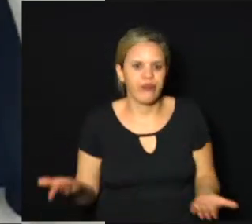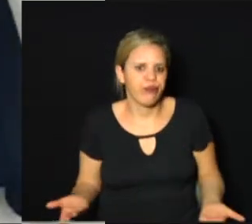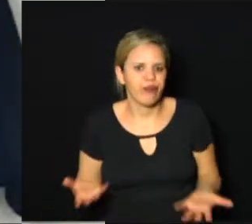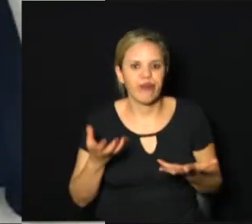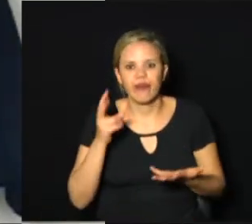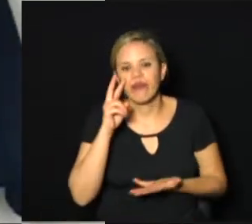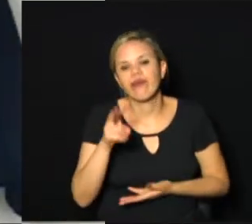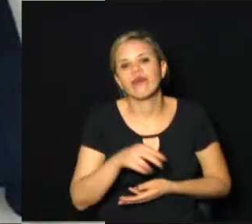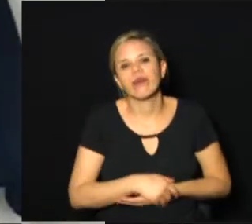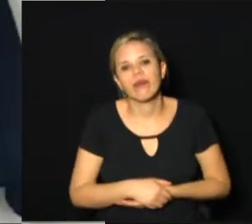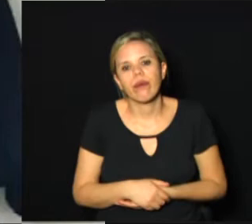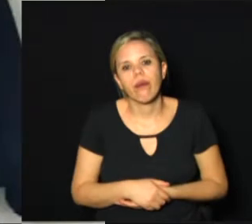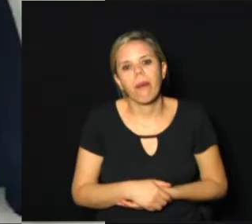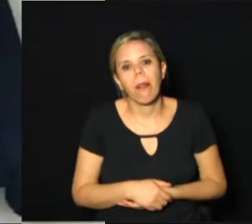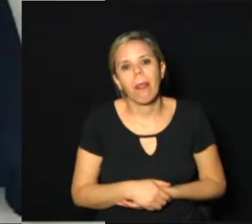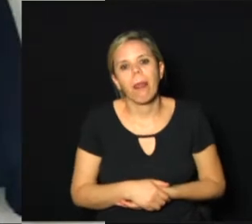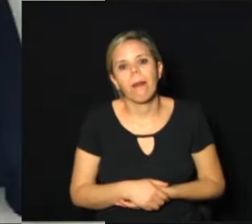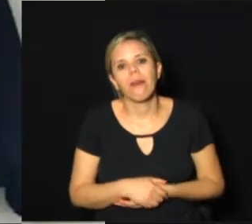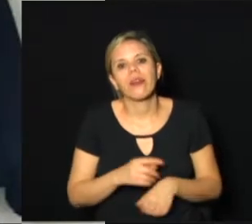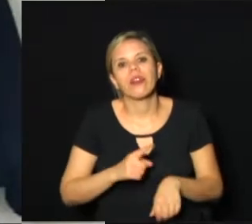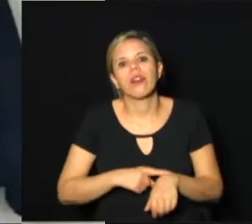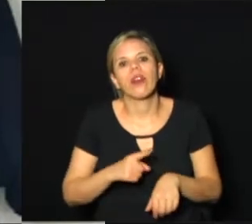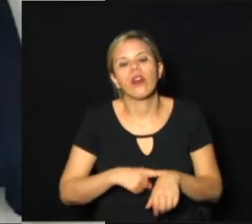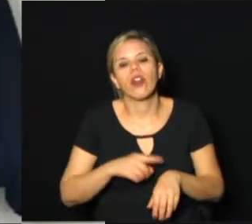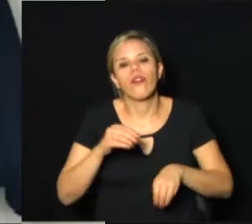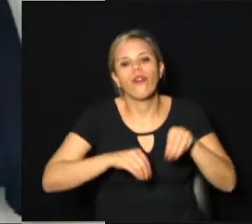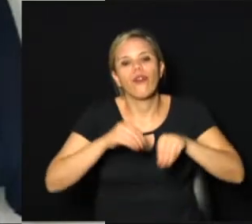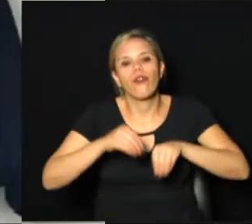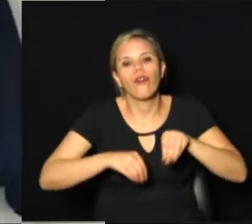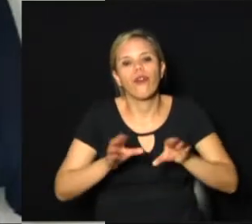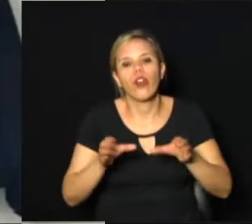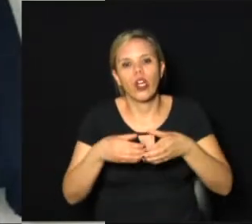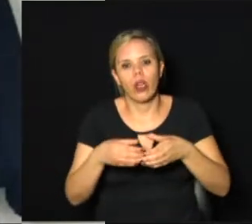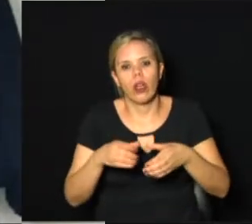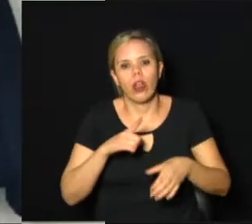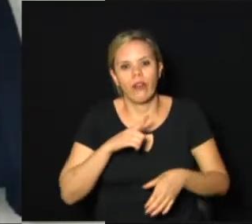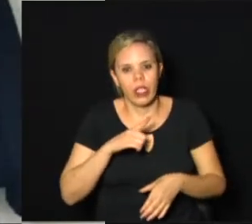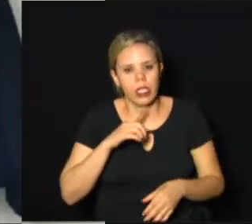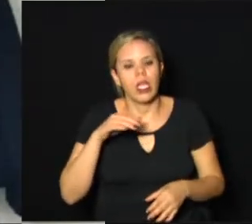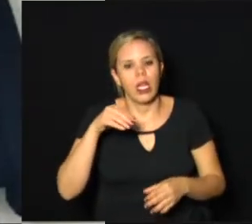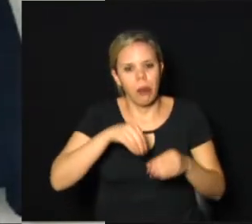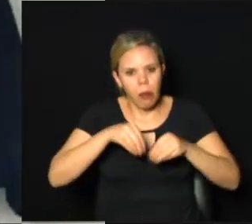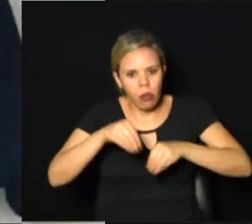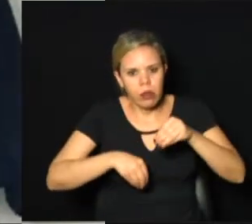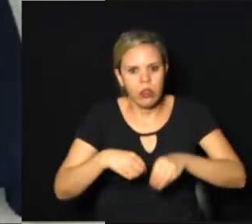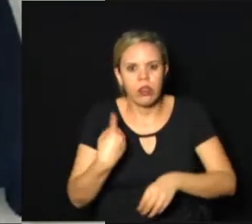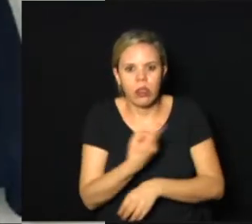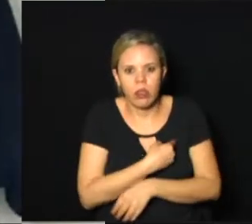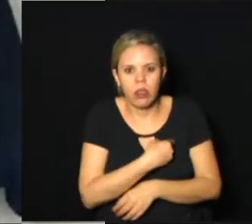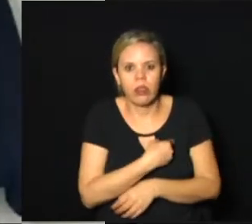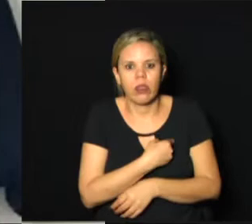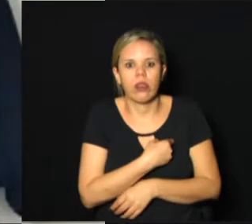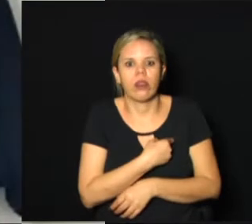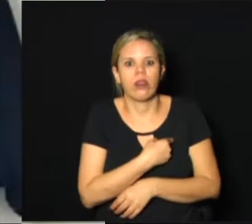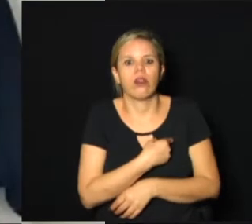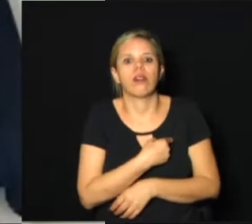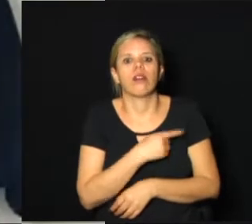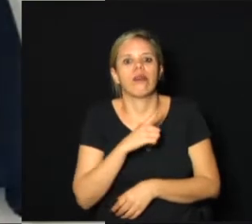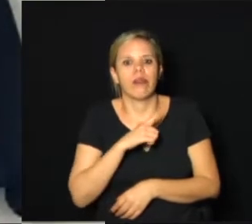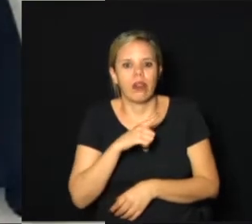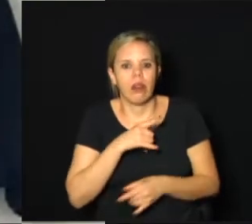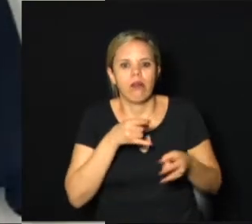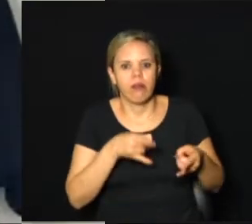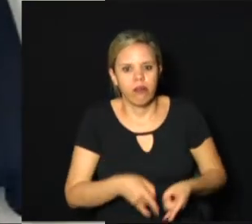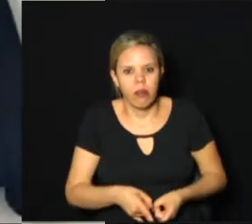ver, na hora que for remontar essa equipe, porque vai ter que remontar, se nós vamos remontar essa equipe direito, se vai ter